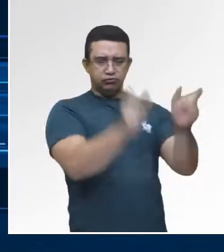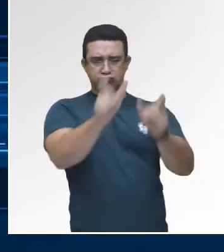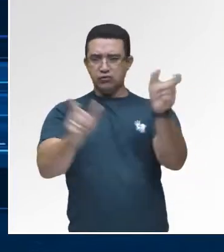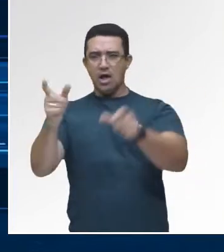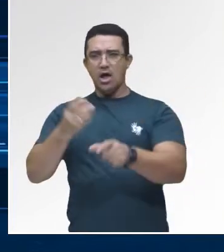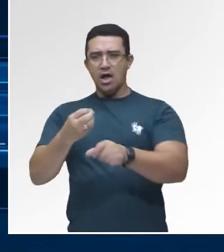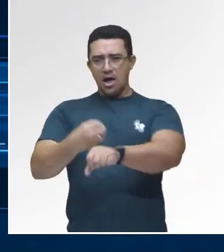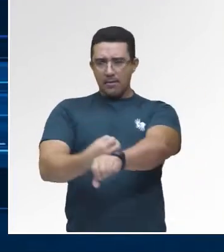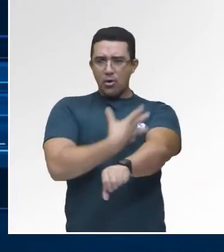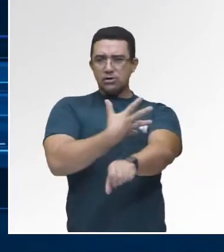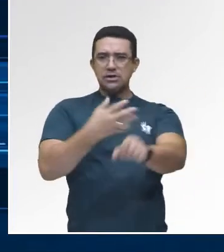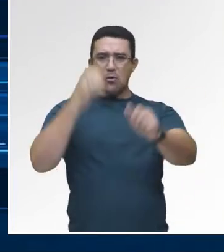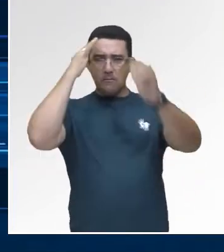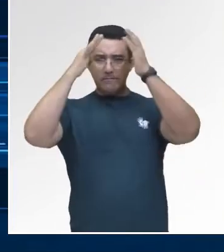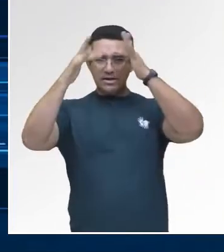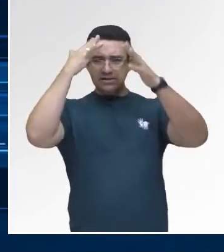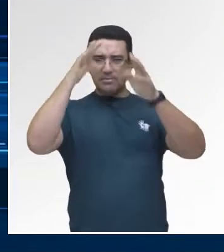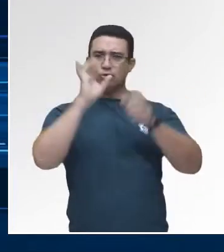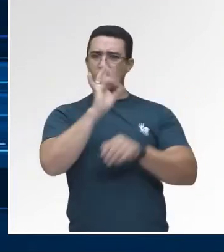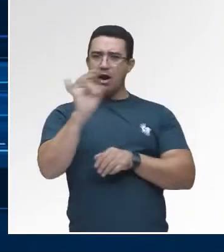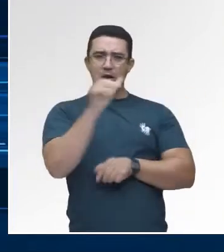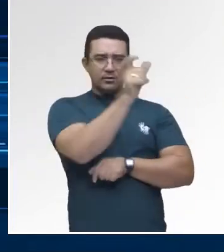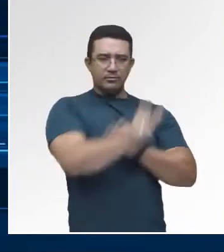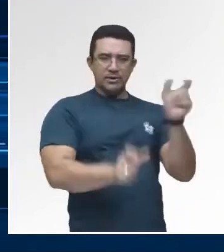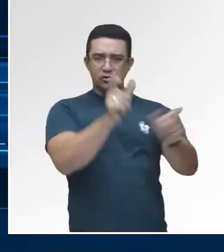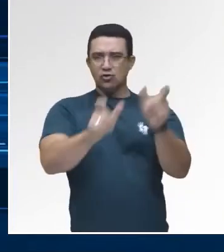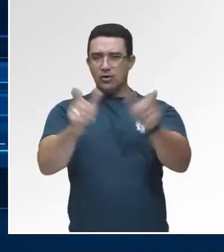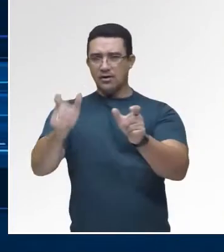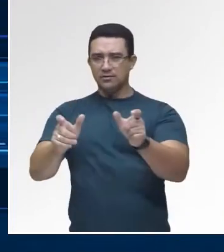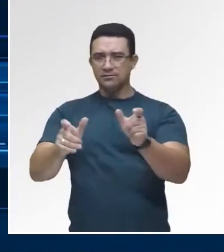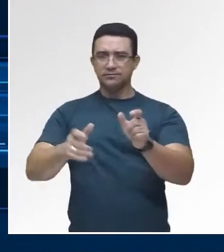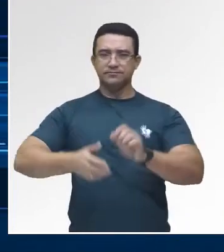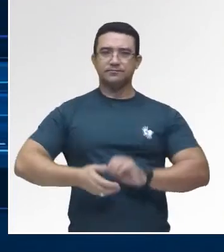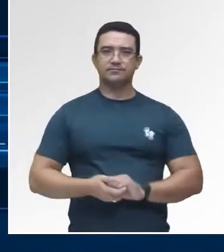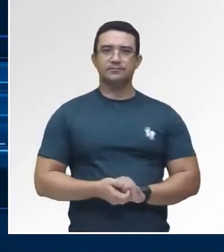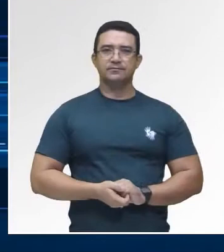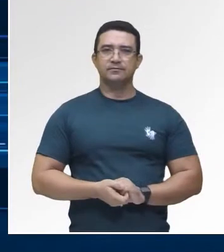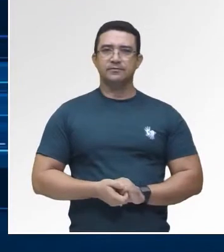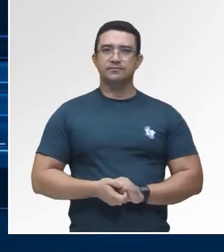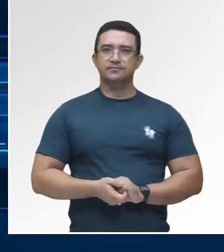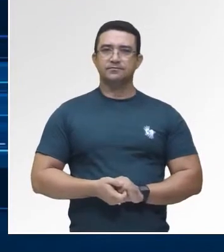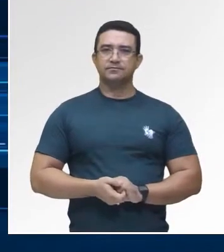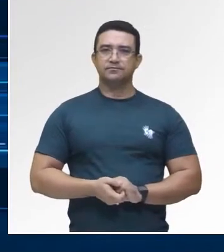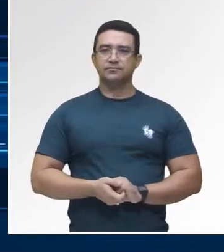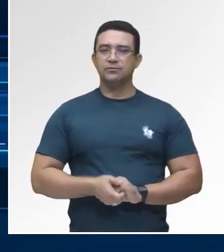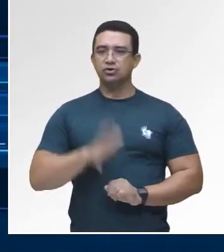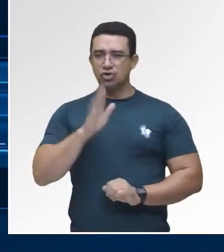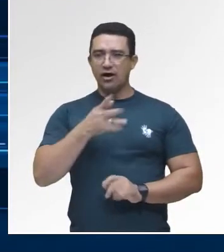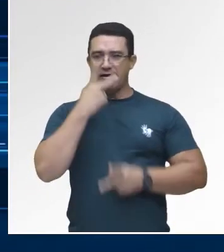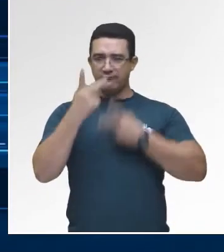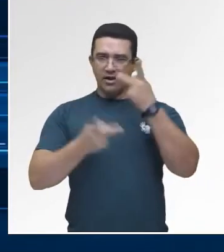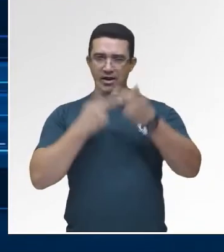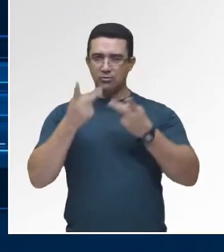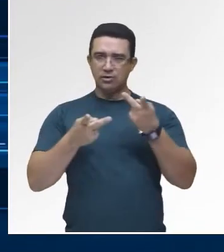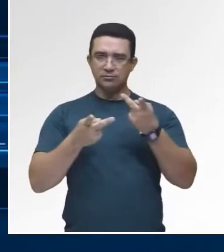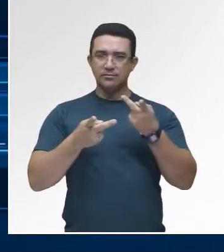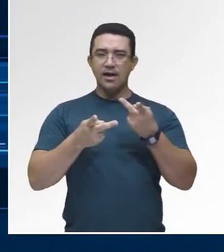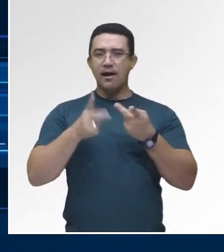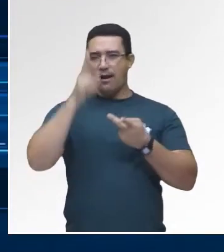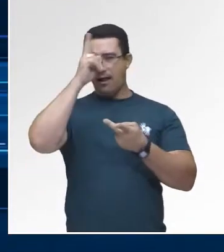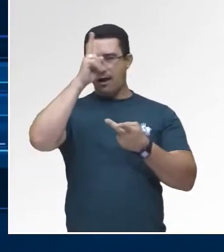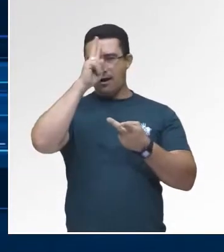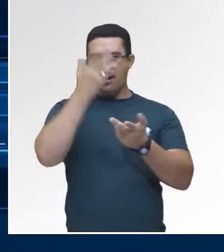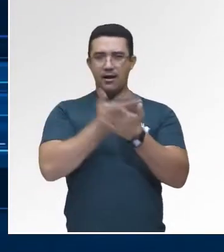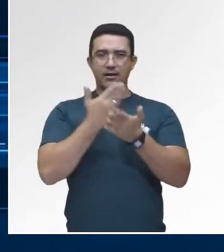e pensamentos. Muito bem, muito bem, muito bem. Falamos sobre revisão, vai servir, falamos sobre narração,